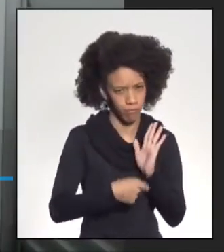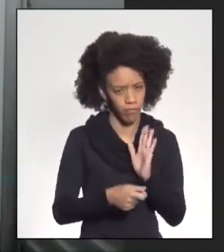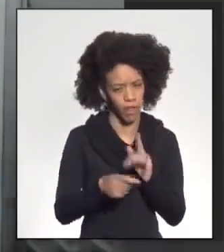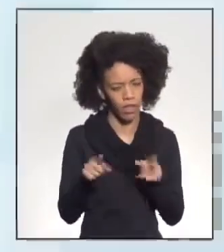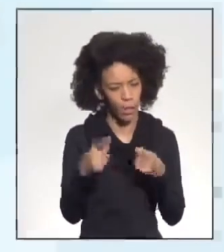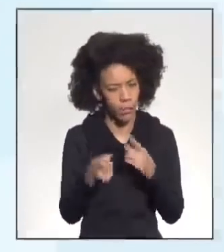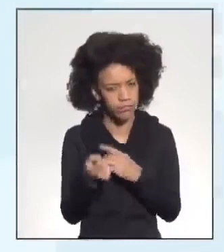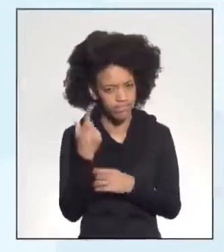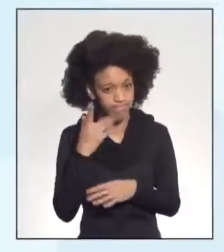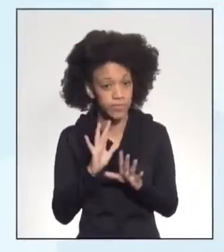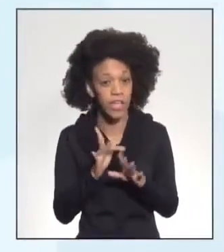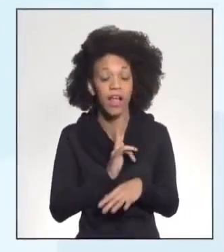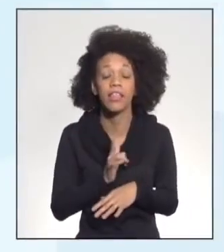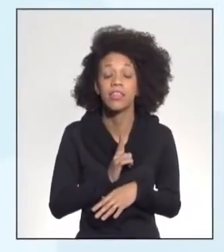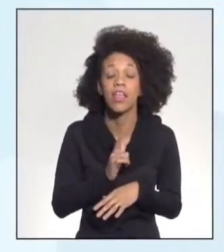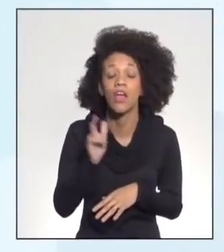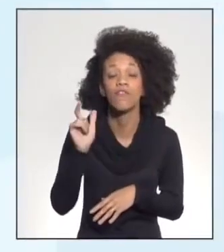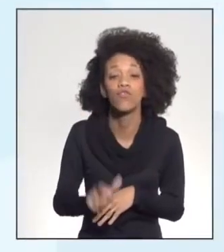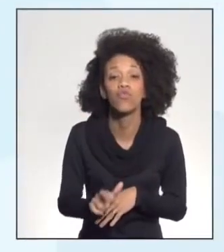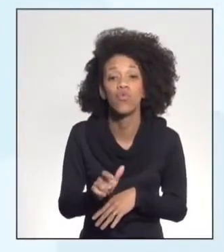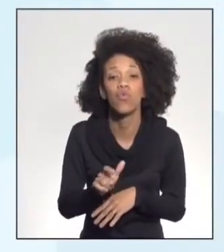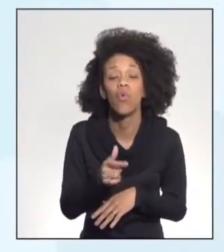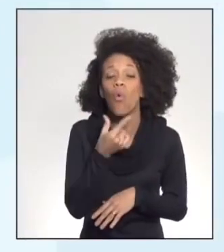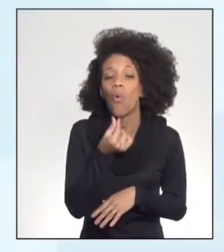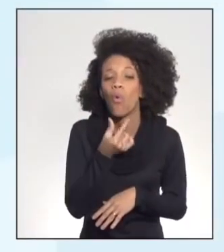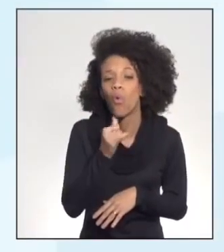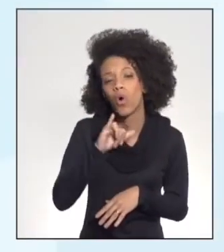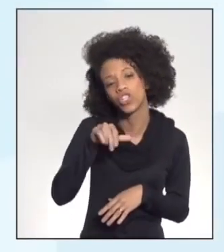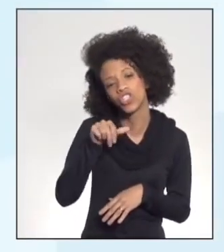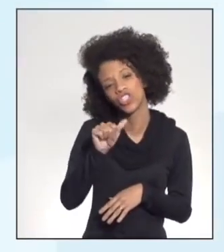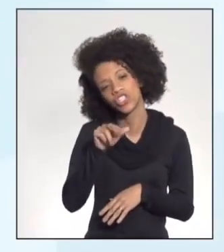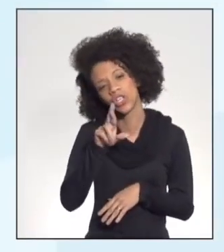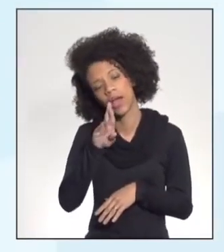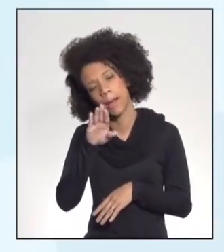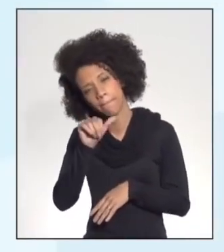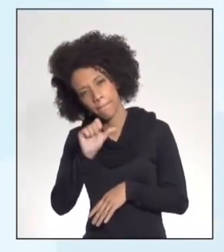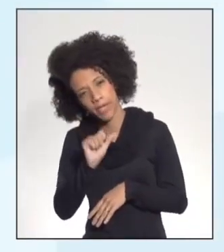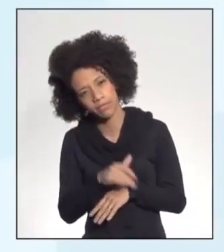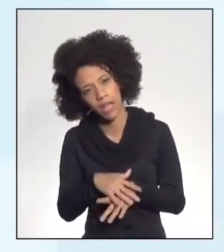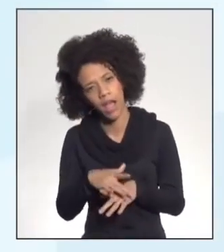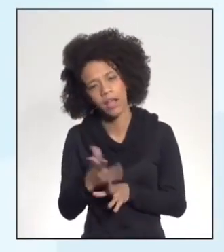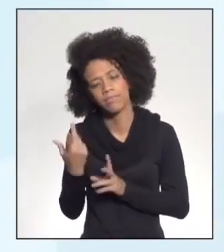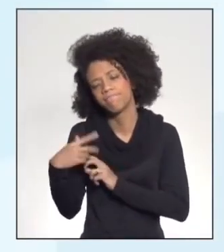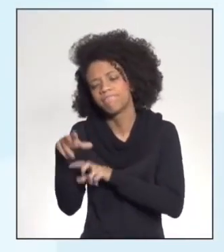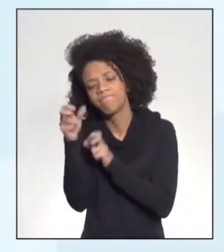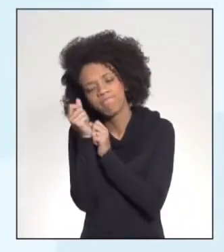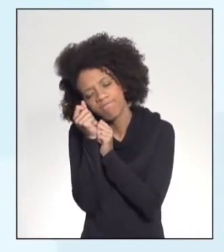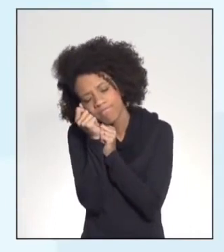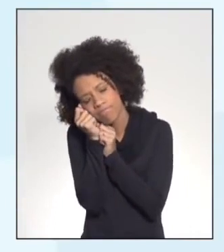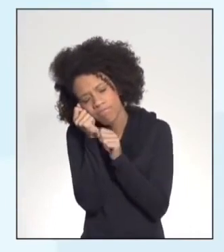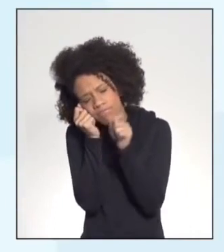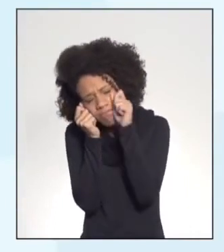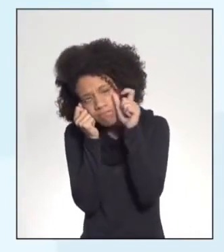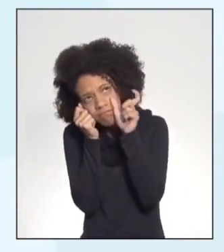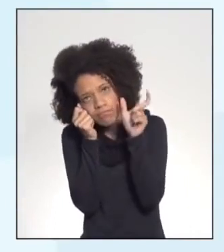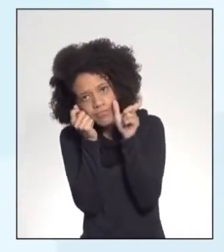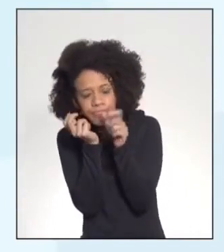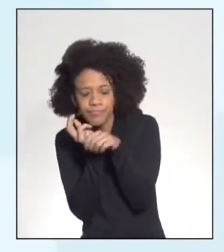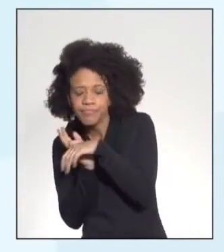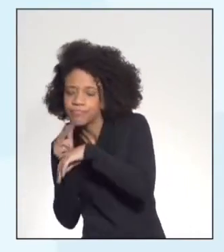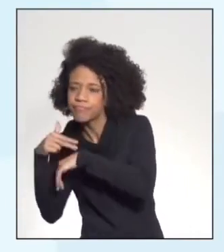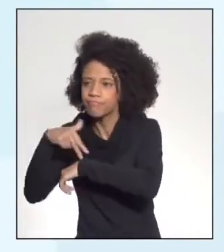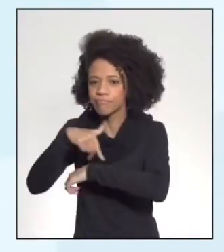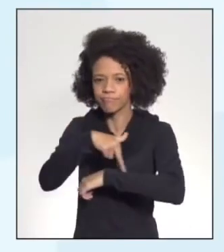pessoal. Teve um dia que um músico chamado Jarbas Agnelli, ele estava dormindo, ele acordou, abriu a janela